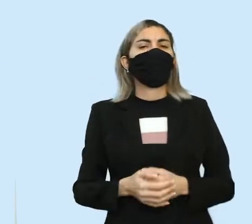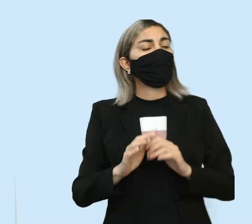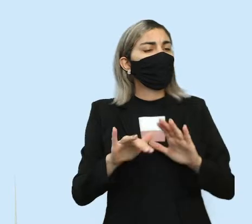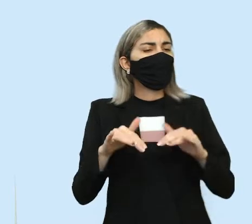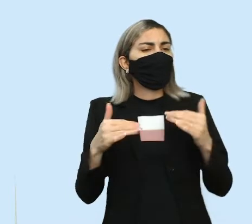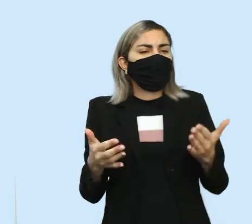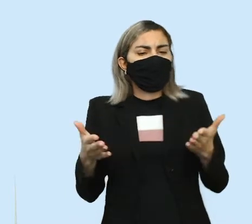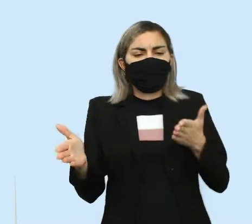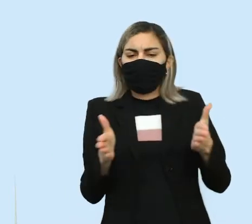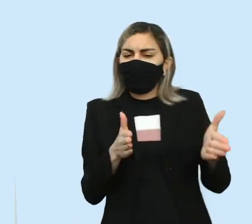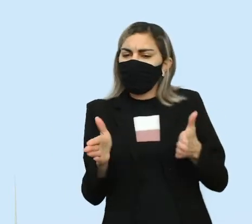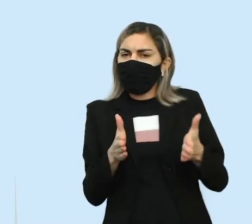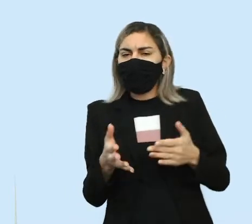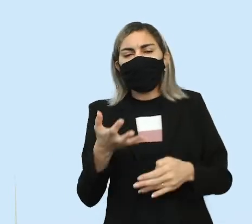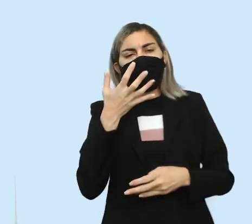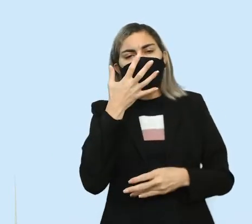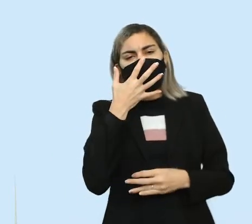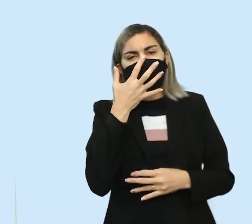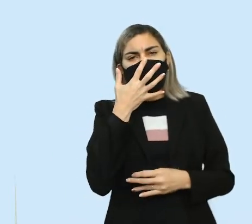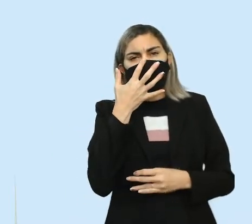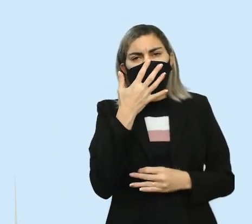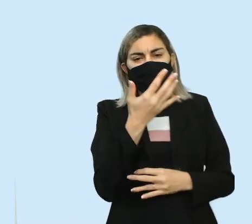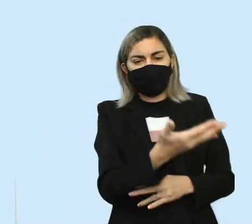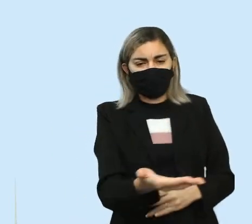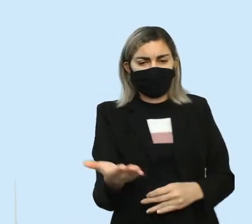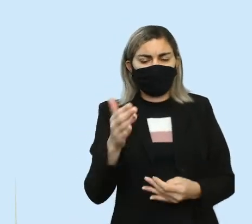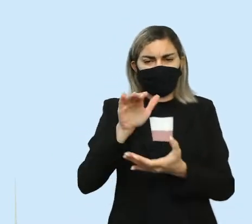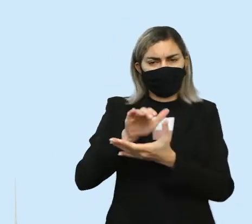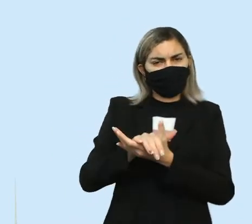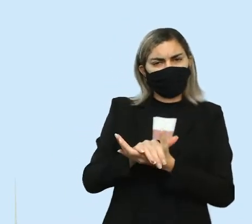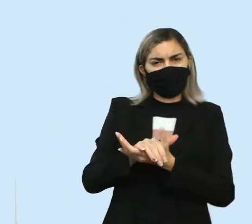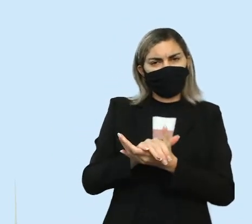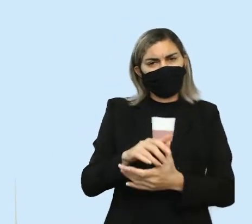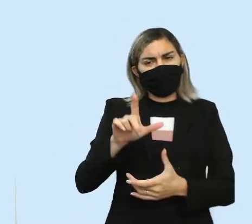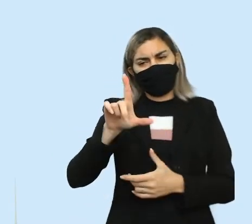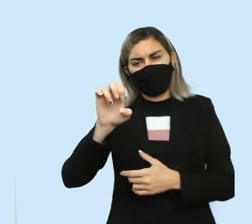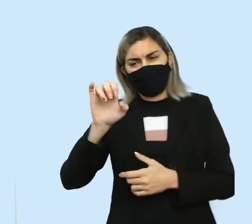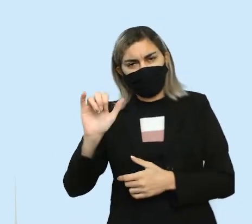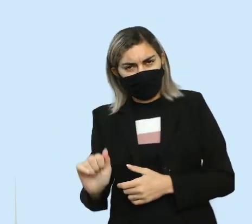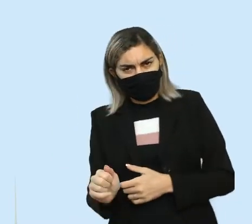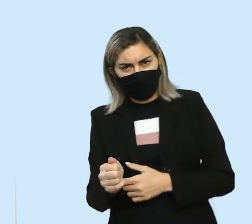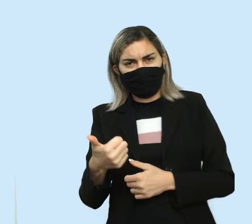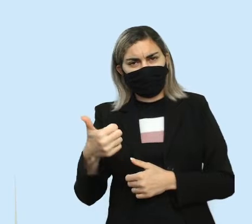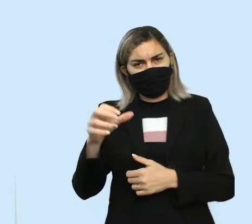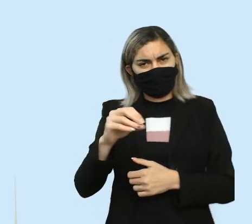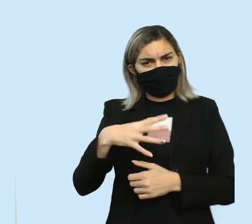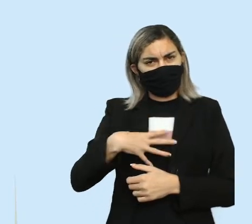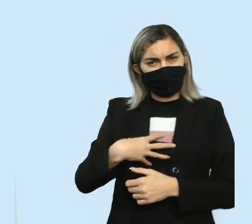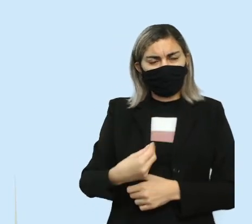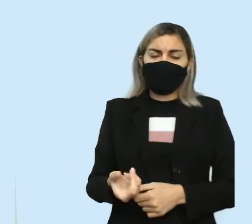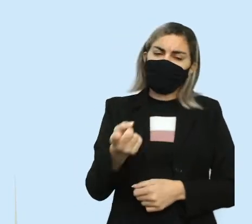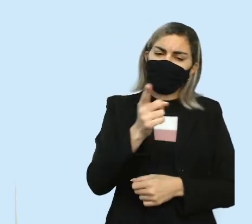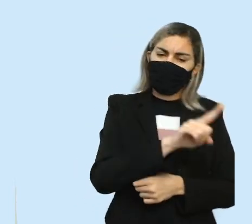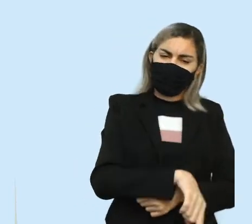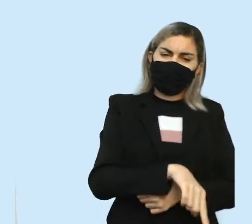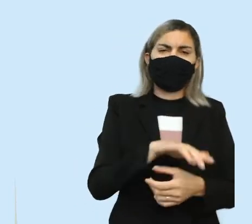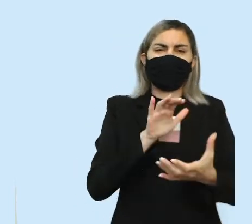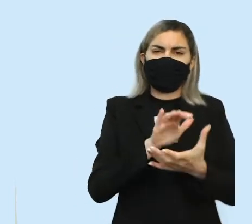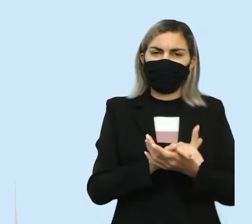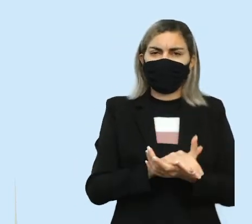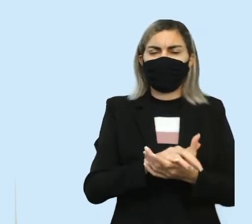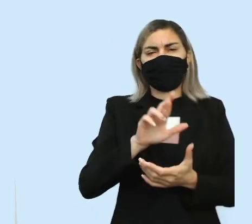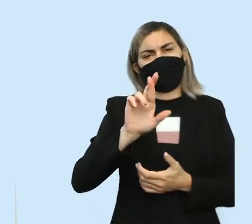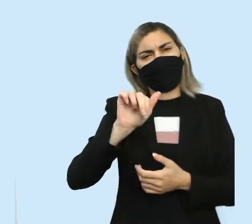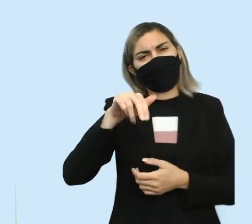Então agora a gente observa que ele vai ser casado tanto com Leia, onde ele terá 10 filhos, como também casado